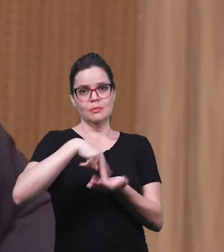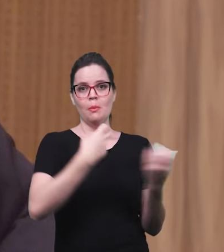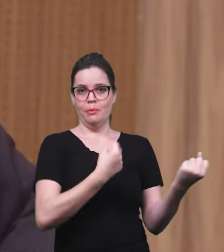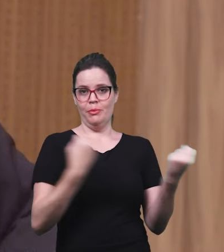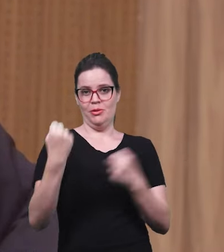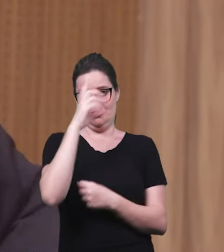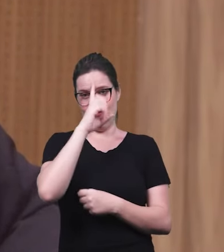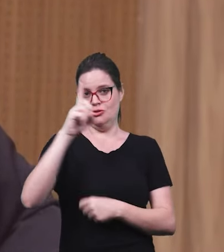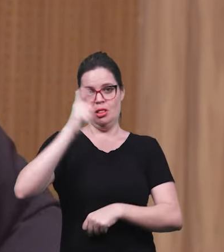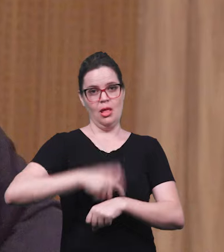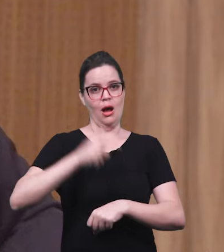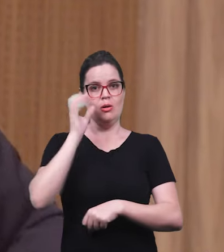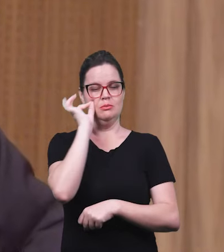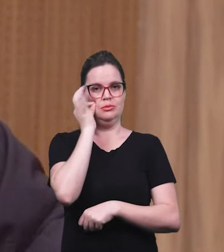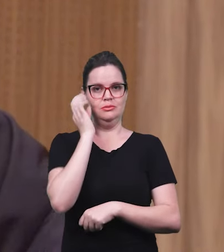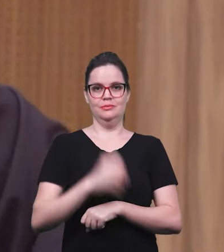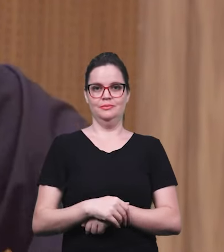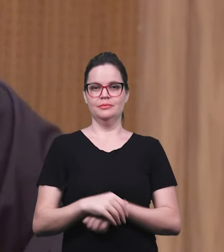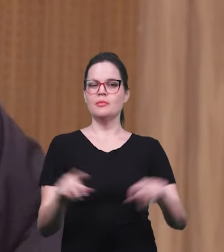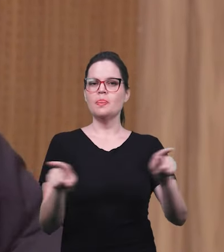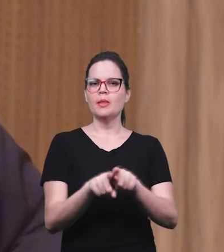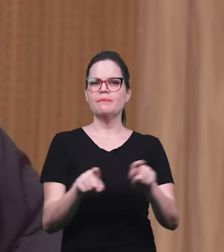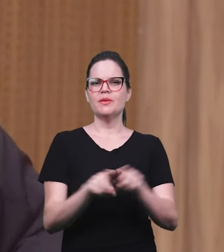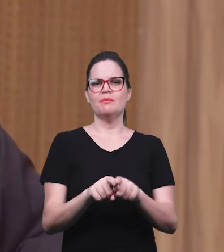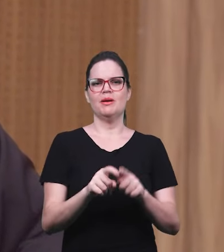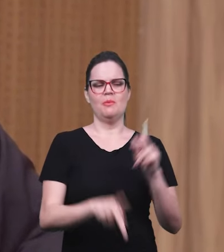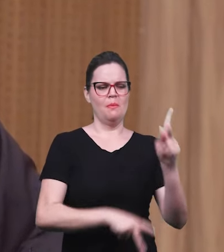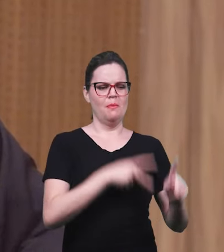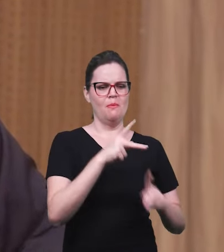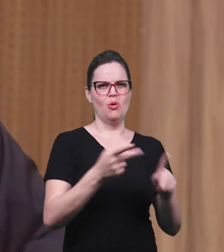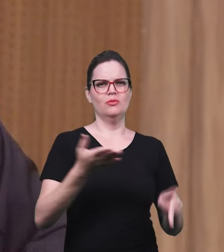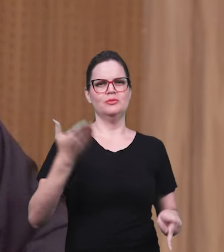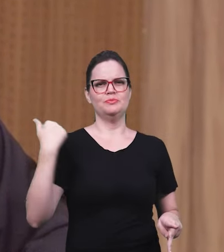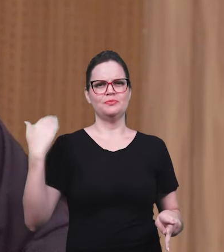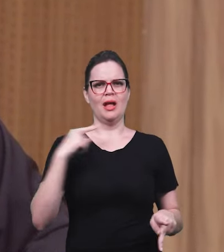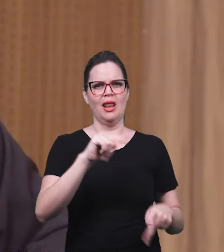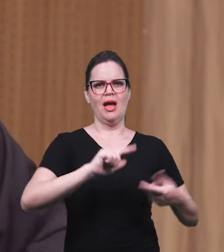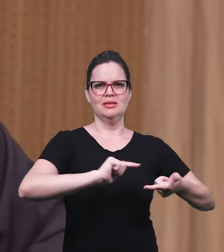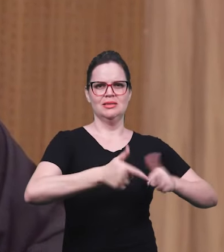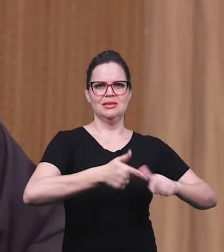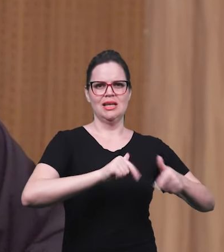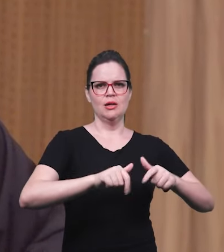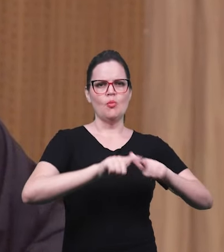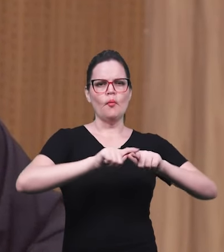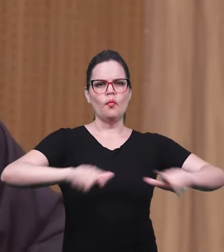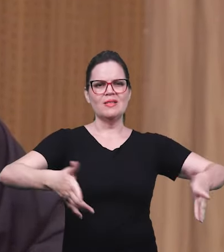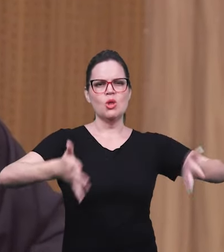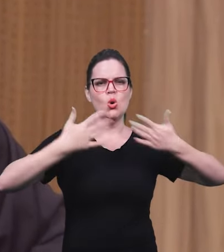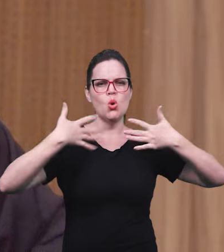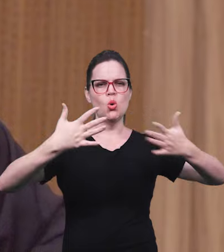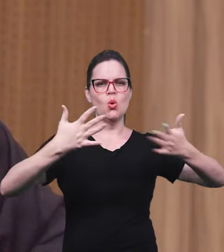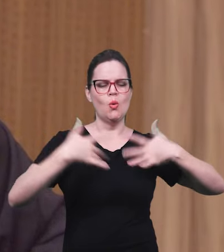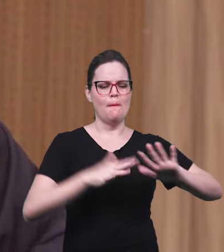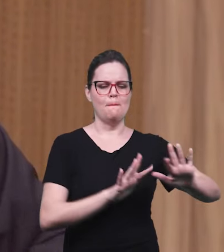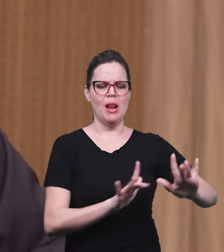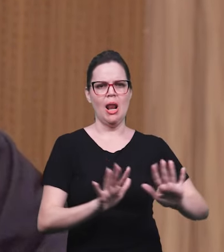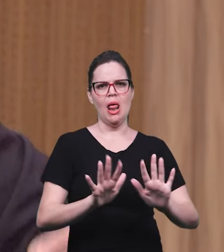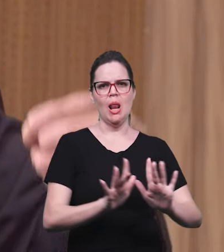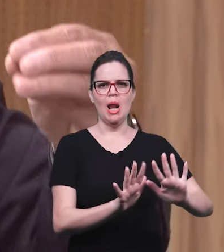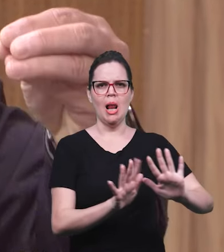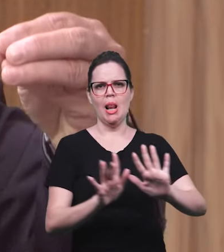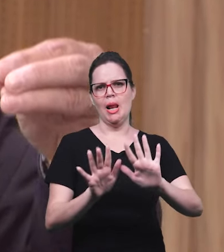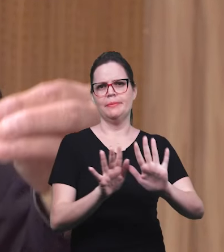deserto, como que aquele povo sobreviveu ali? Alimento tirado de onde? A Bíblia diz